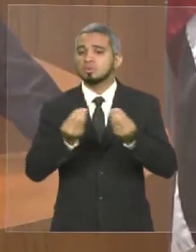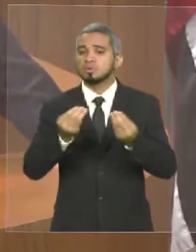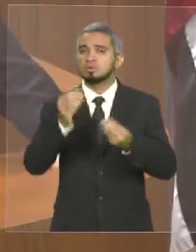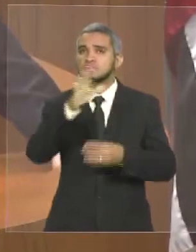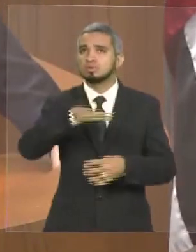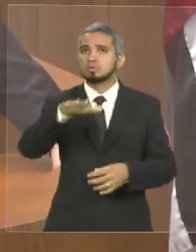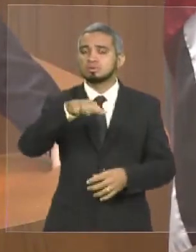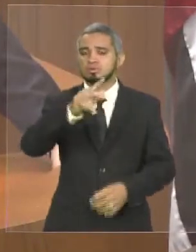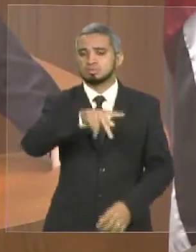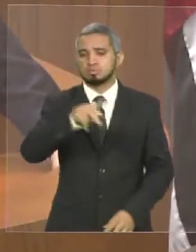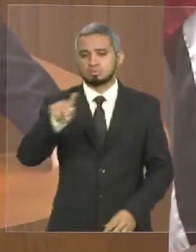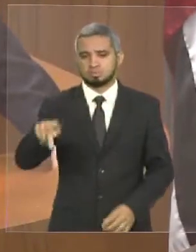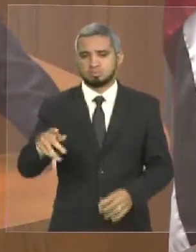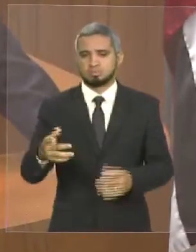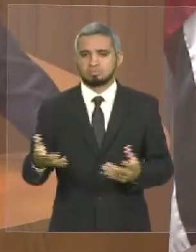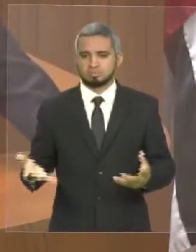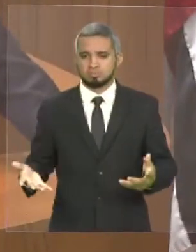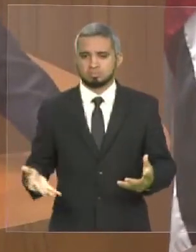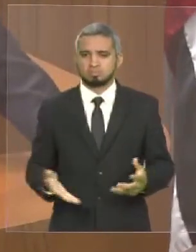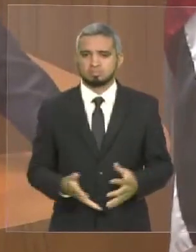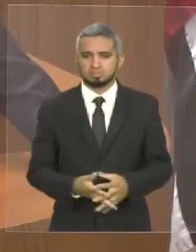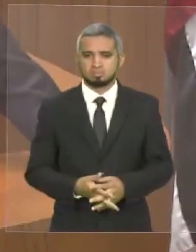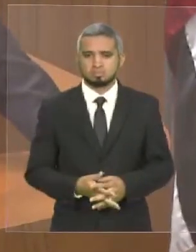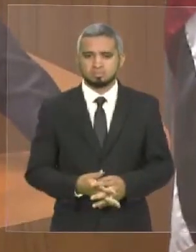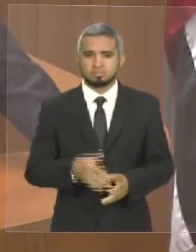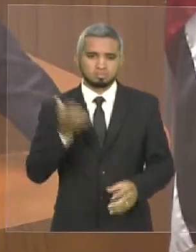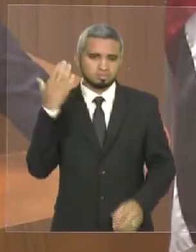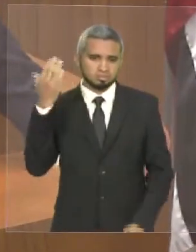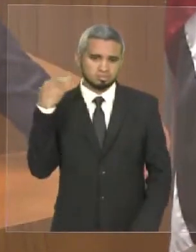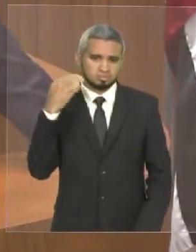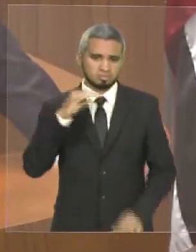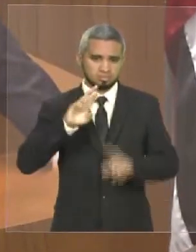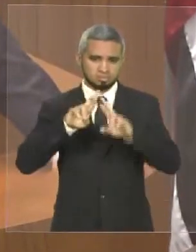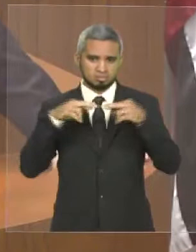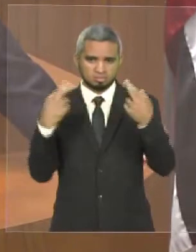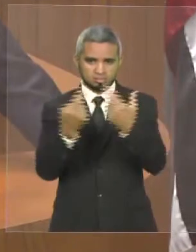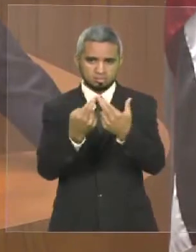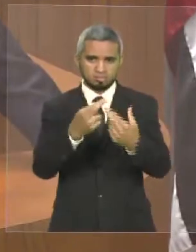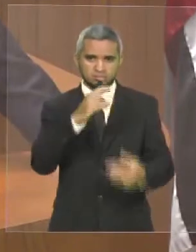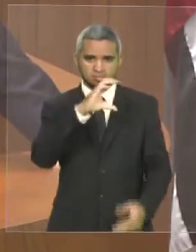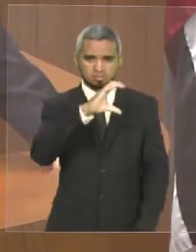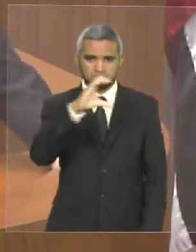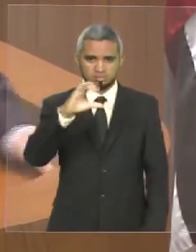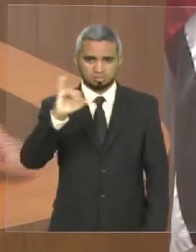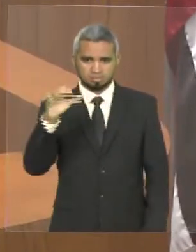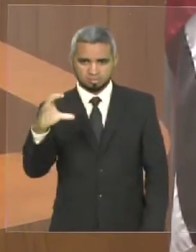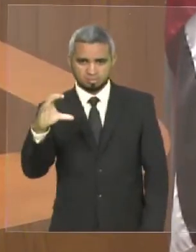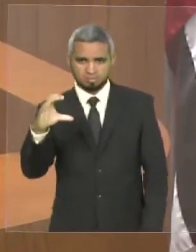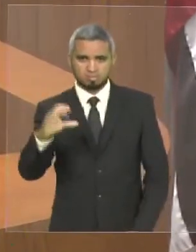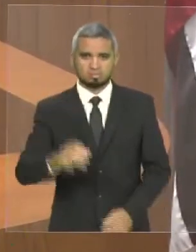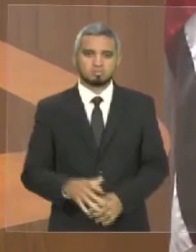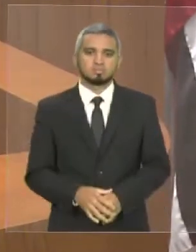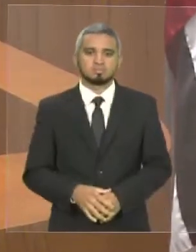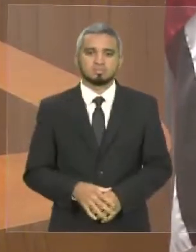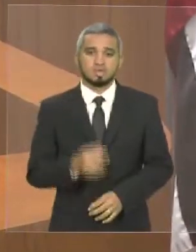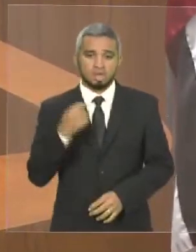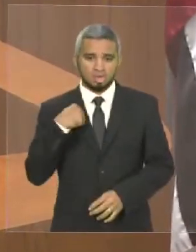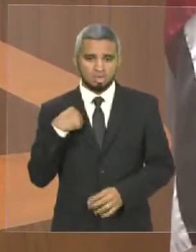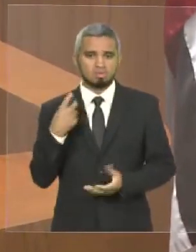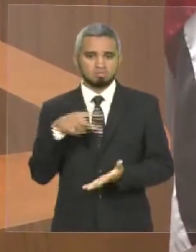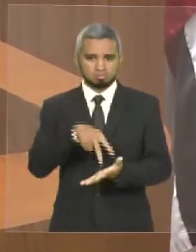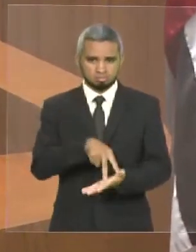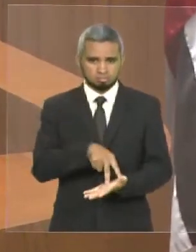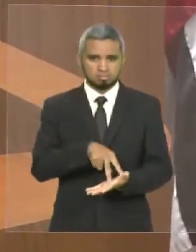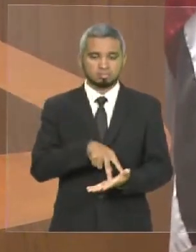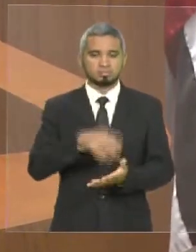casa. Quando da reunião da CCJ, e eu sou membro e participei, chegaram a dar a entender aos educadores